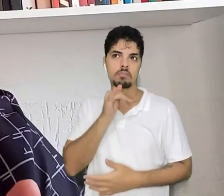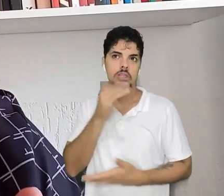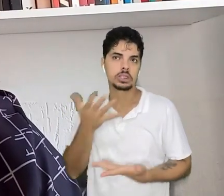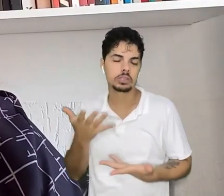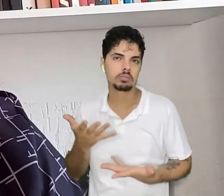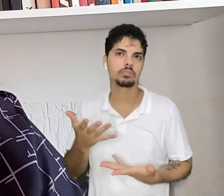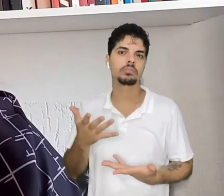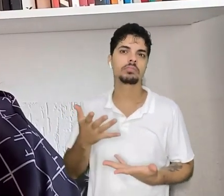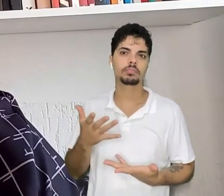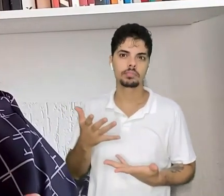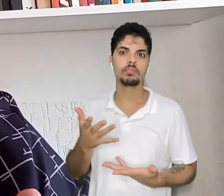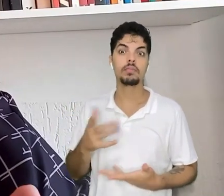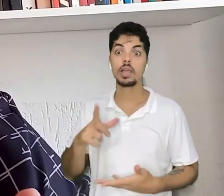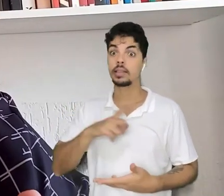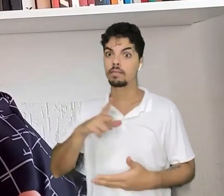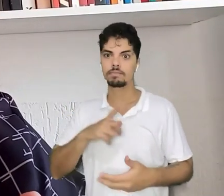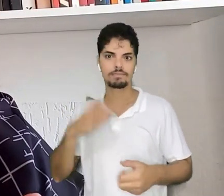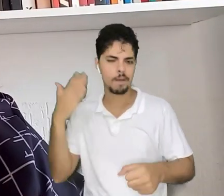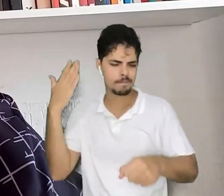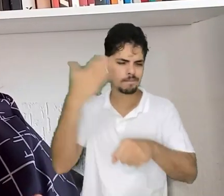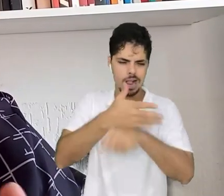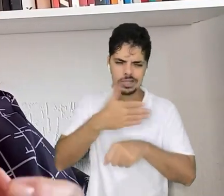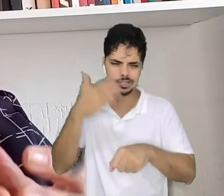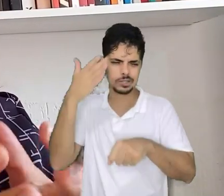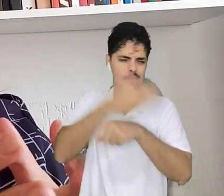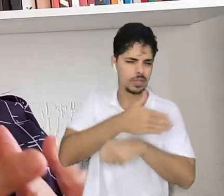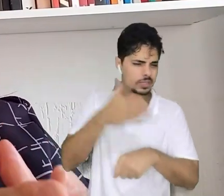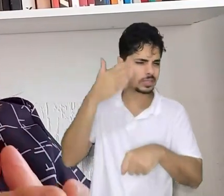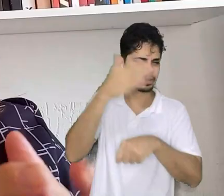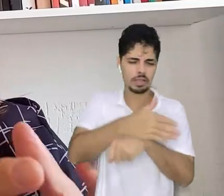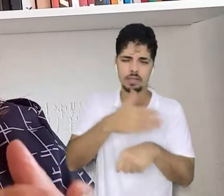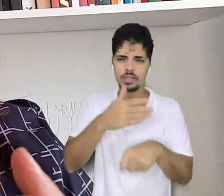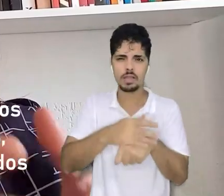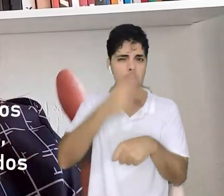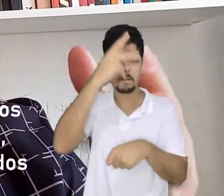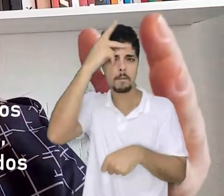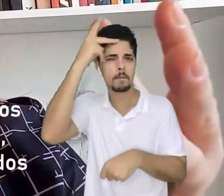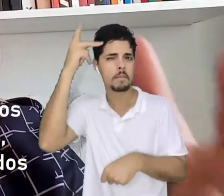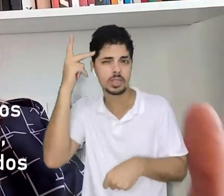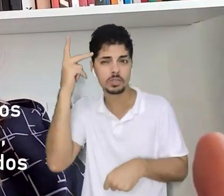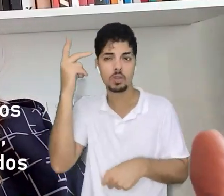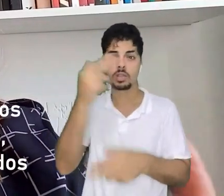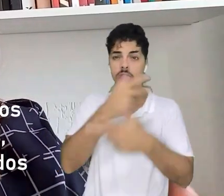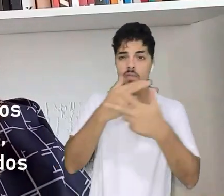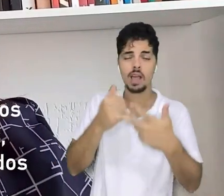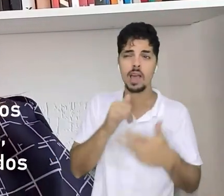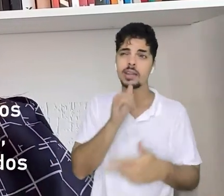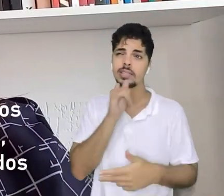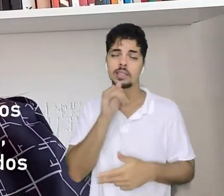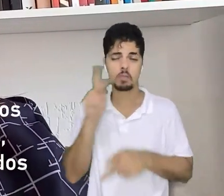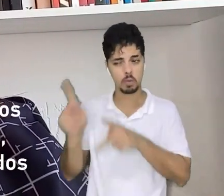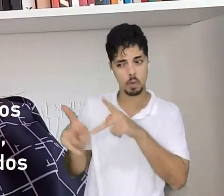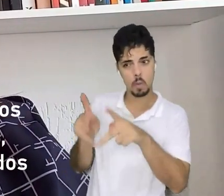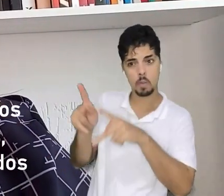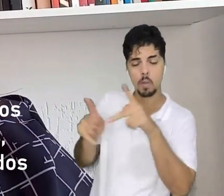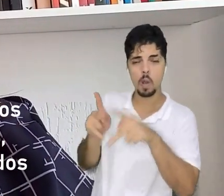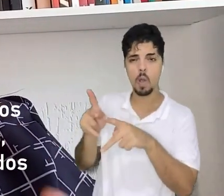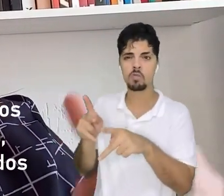por exemplo ela teve participação de gente de gente do povo